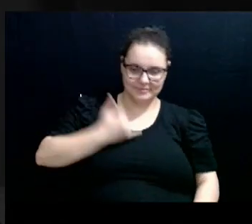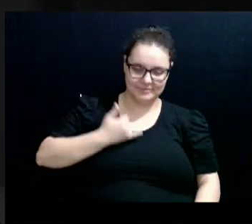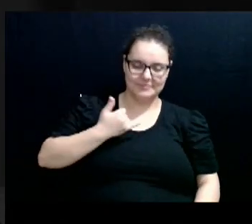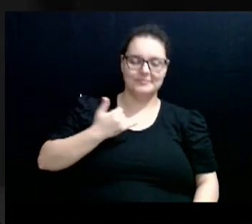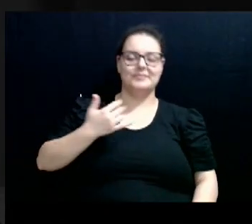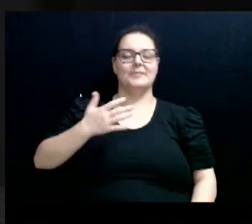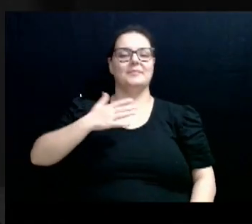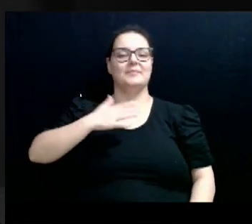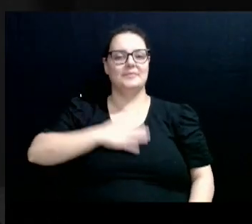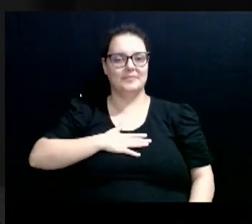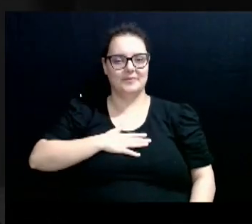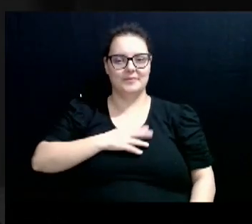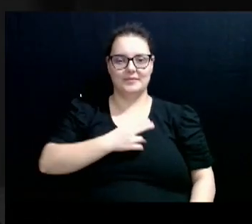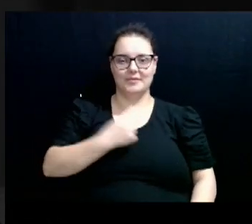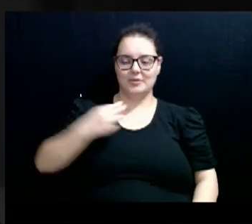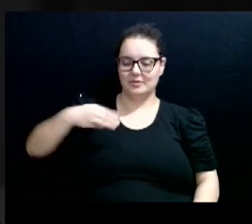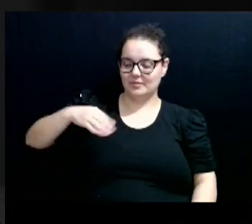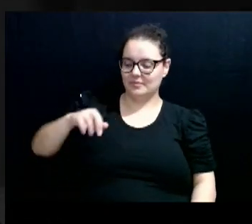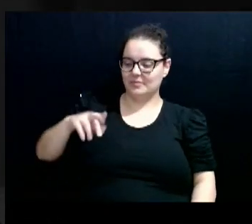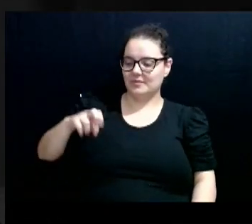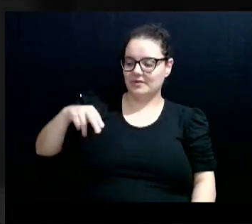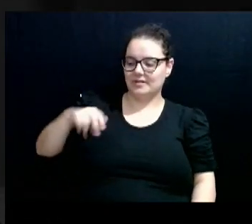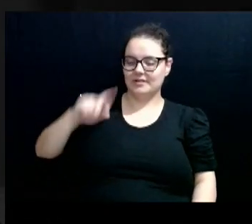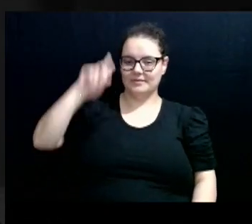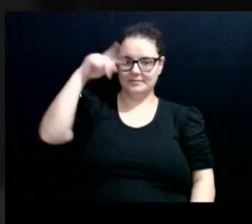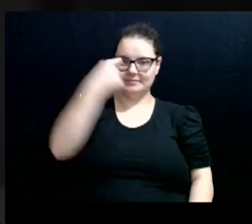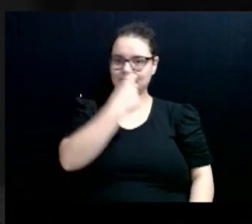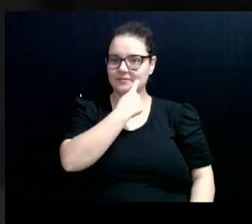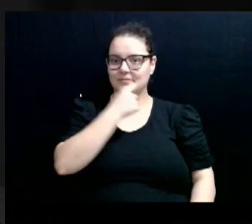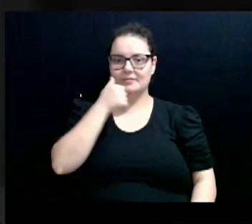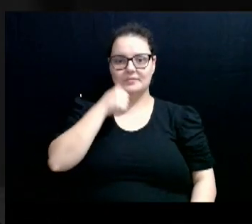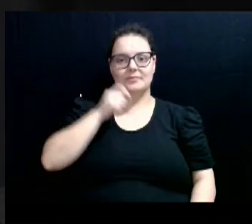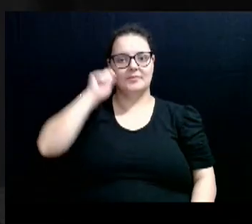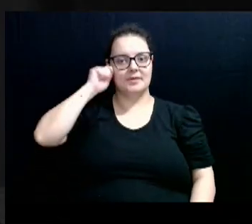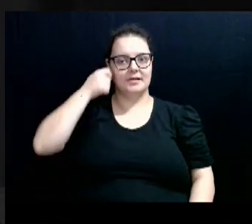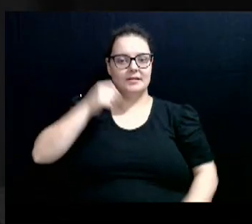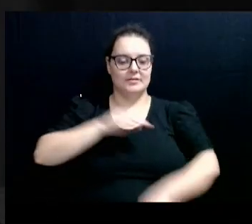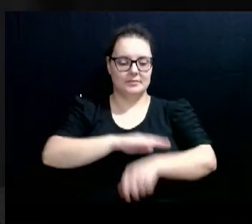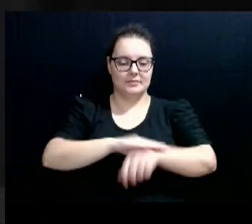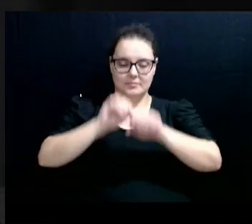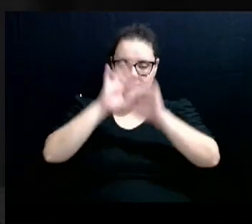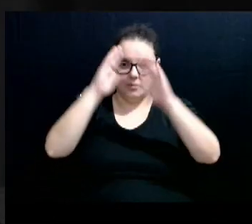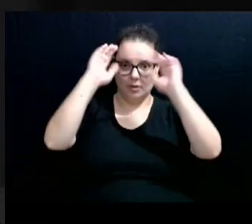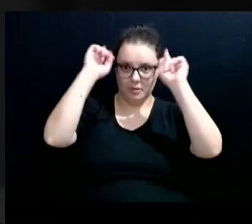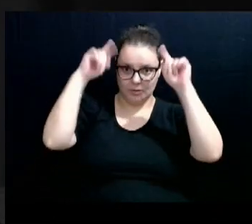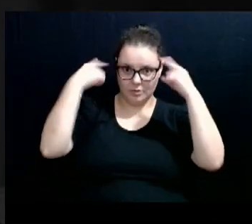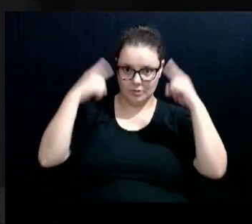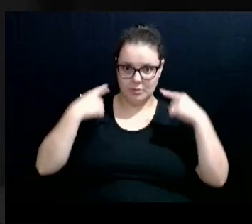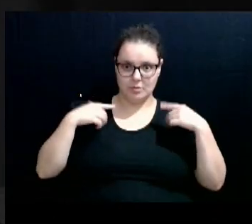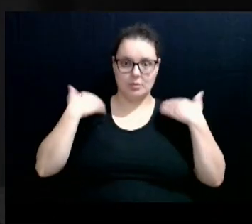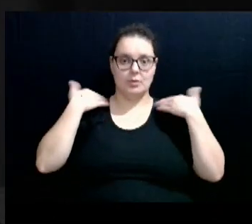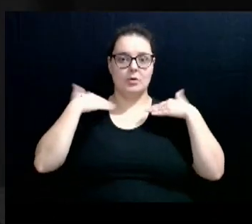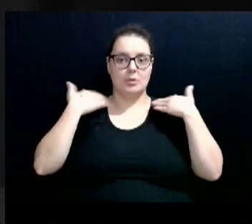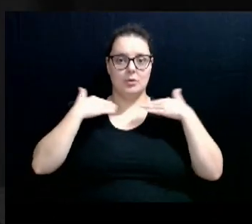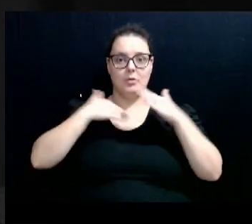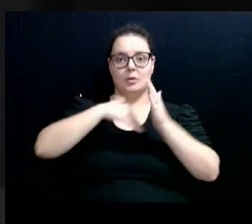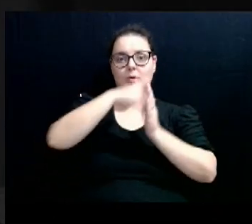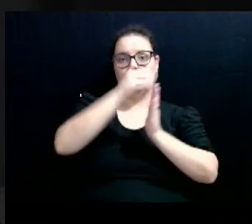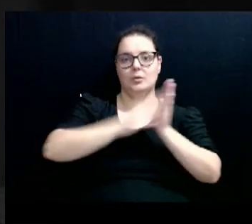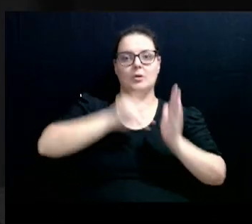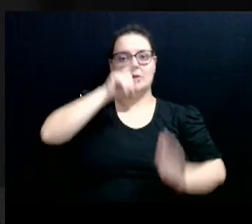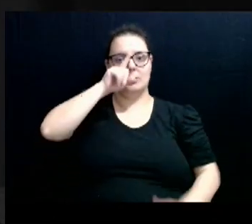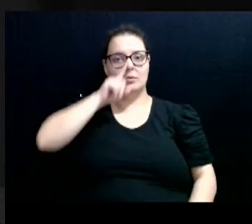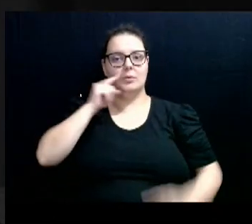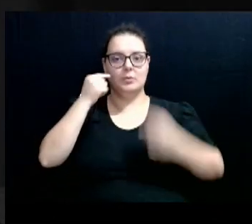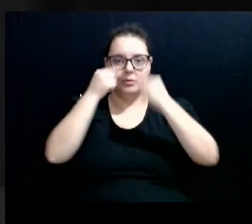meu nome é Mirna Abreu, eu sou mulher negra de pele clara, tenho os cabelos cacheados na altura dos ombros com mechas loiras, olhos castanhos.